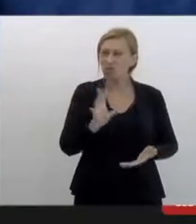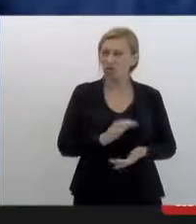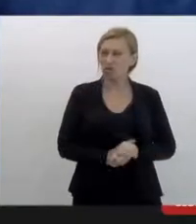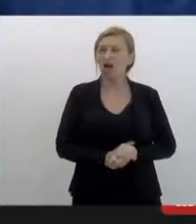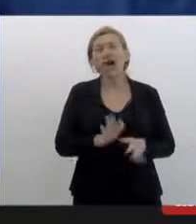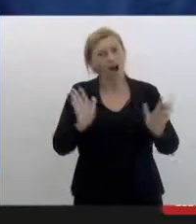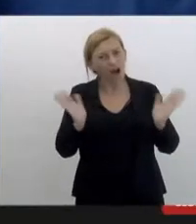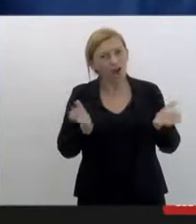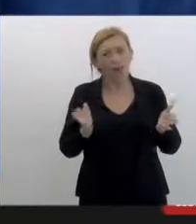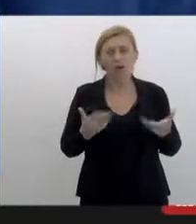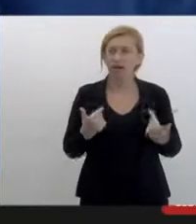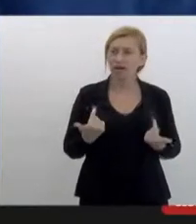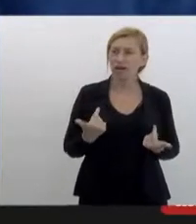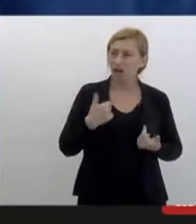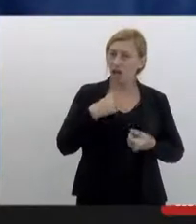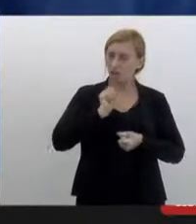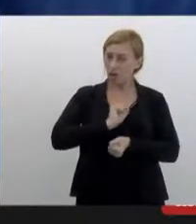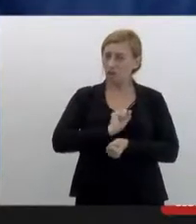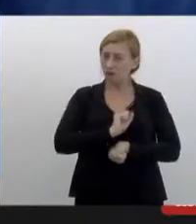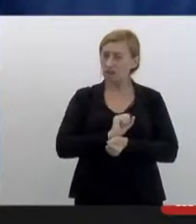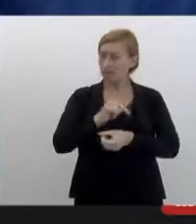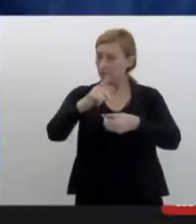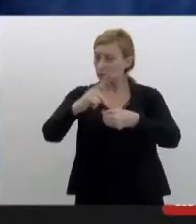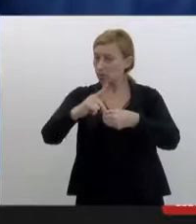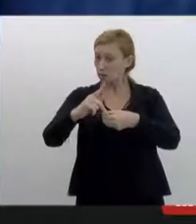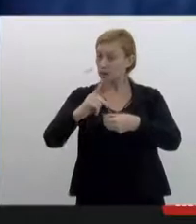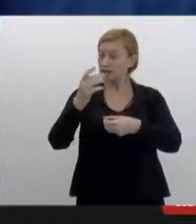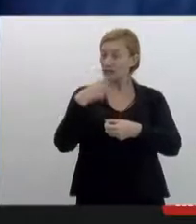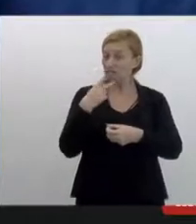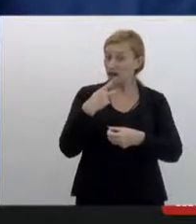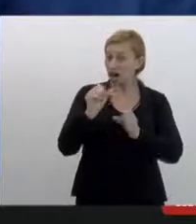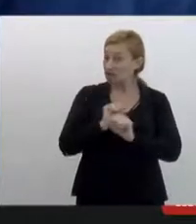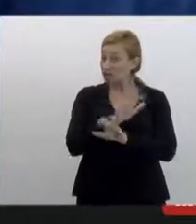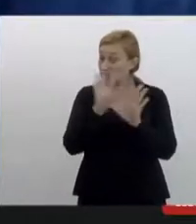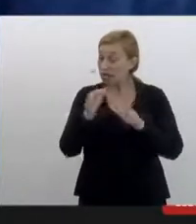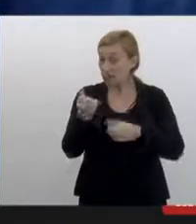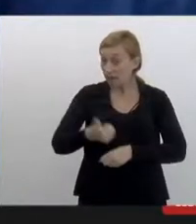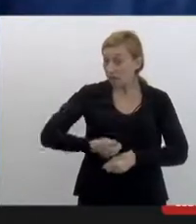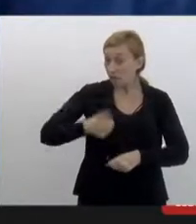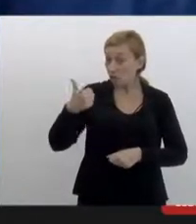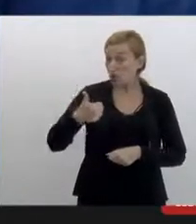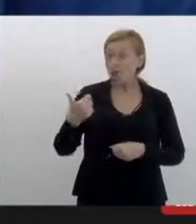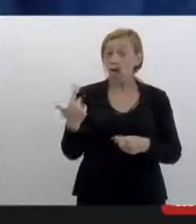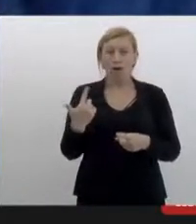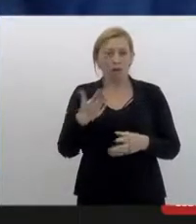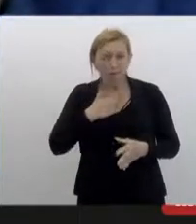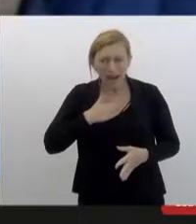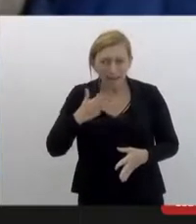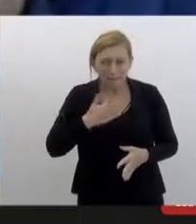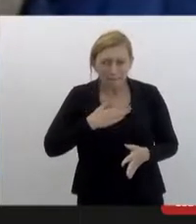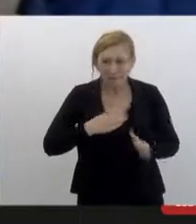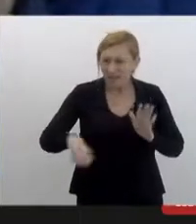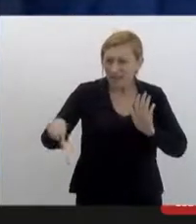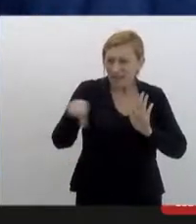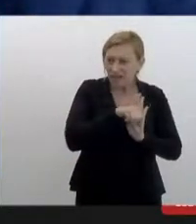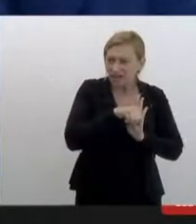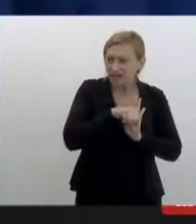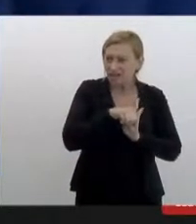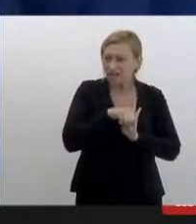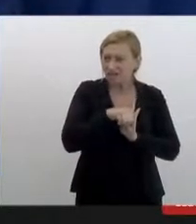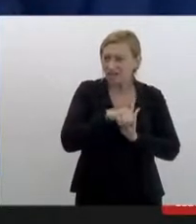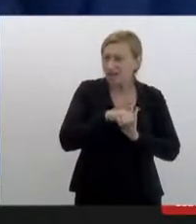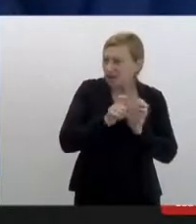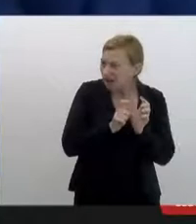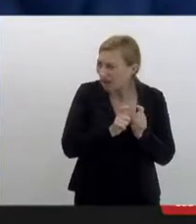Agora, eu prefiro aguardar que a Petrobras fale. Agora, para mim, infração à lei das SA já tem um